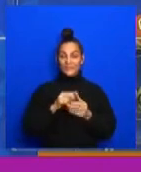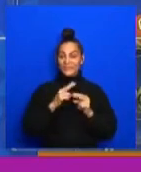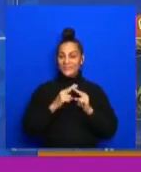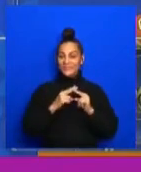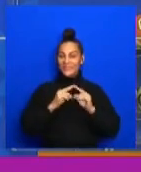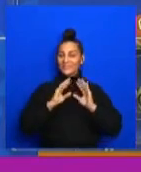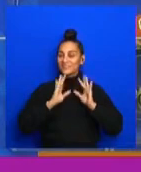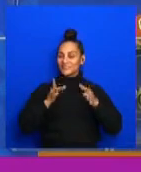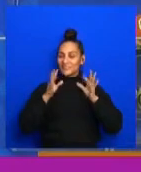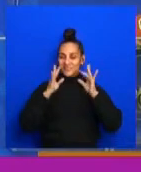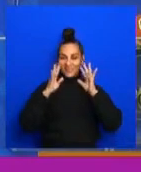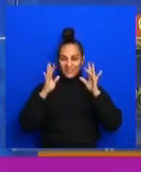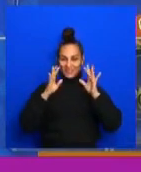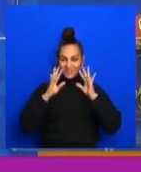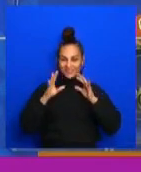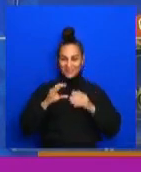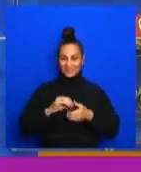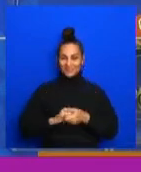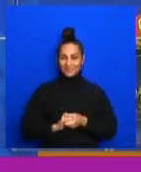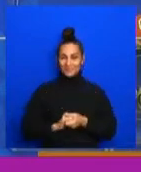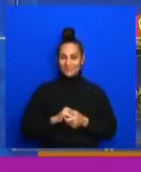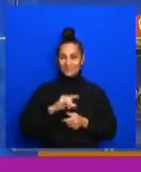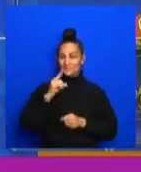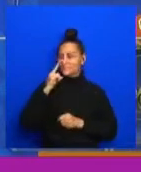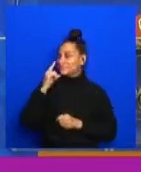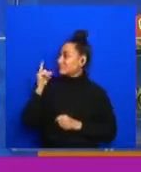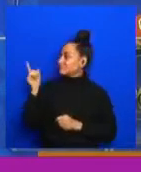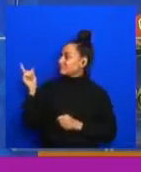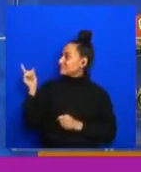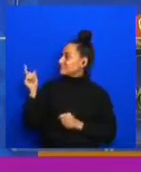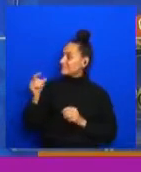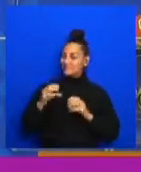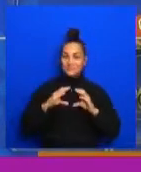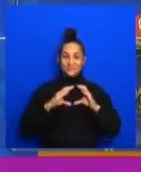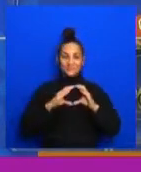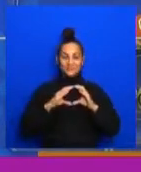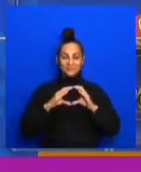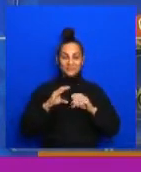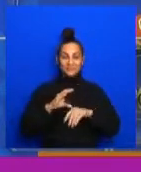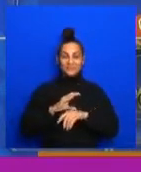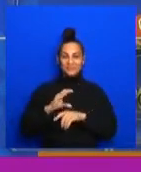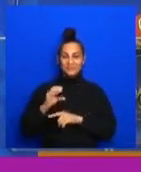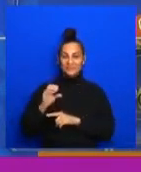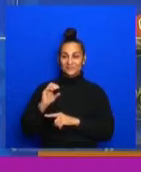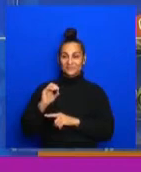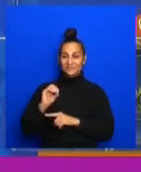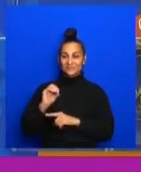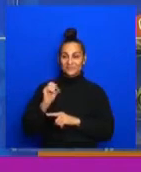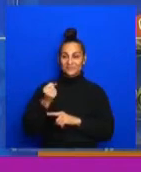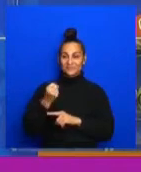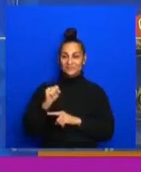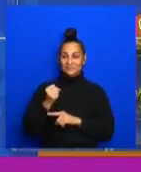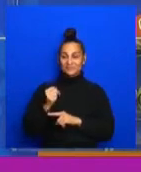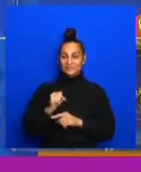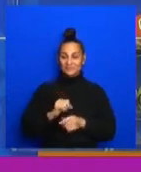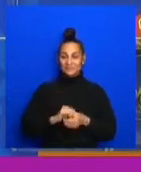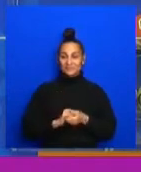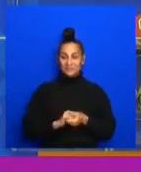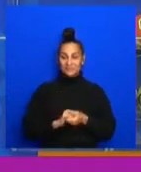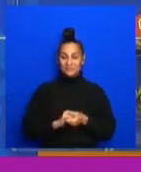Loterias Caixa. Já pensou? Mais um número na tela. Bola cinza 08. Cinza